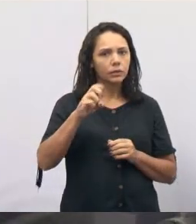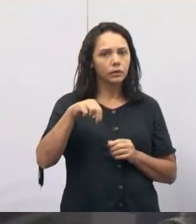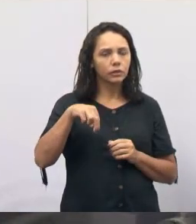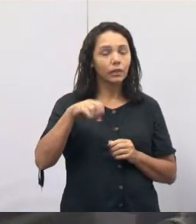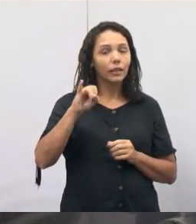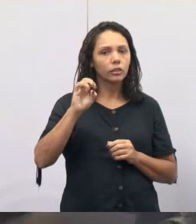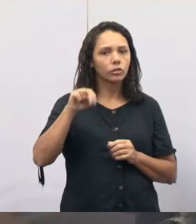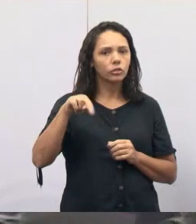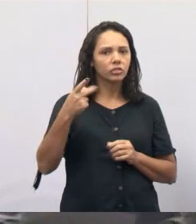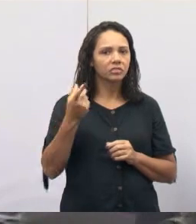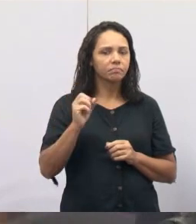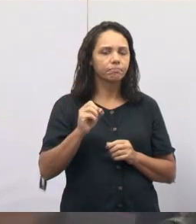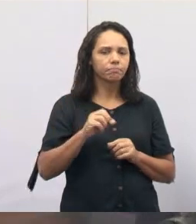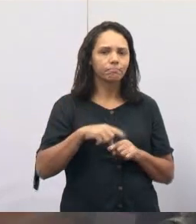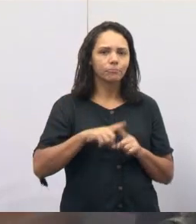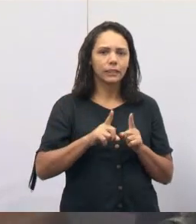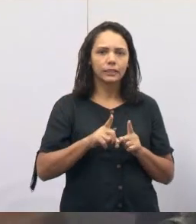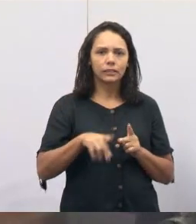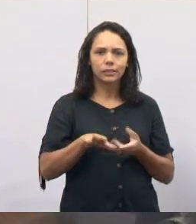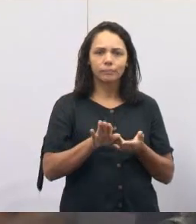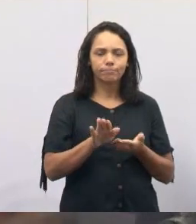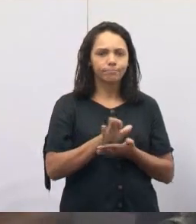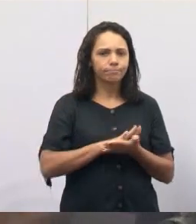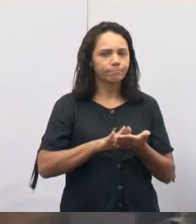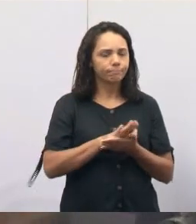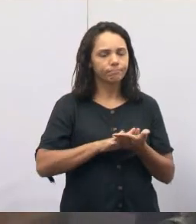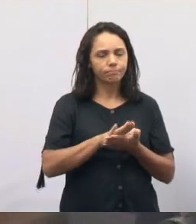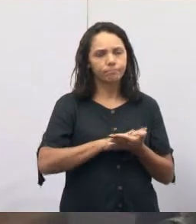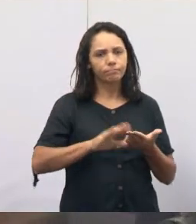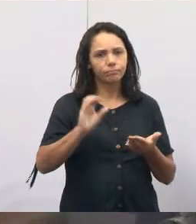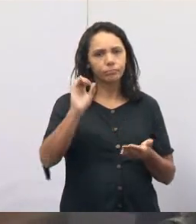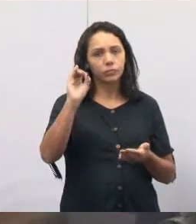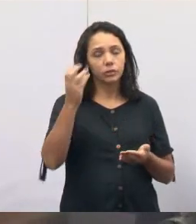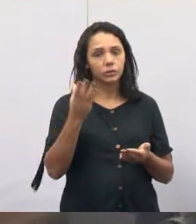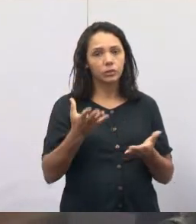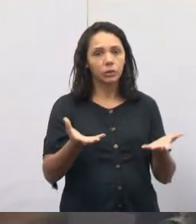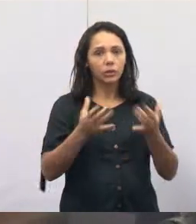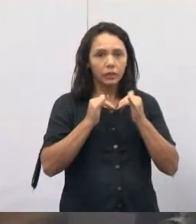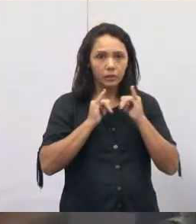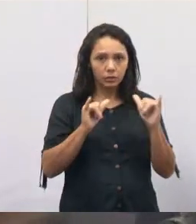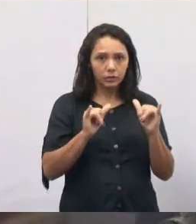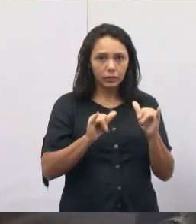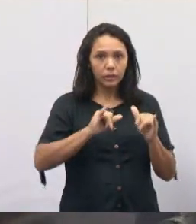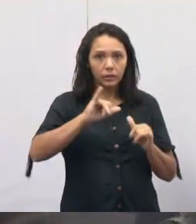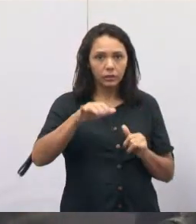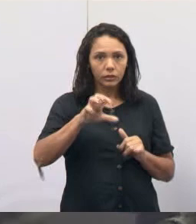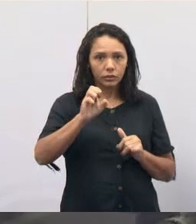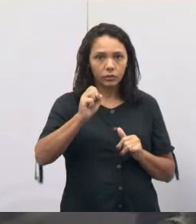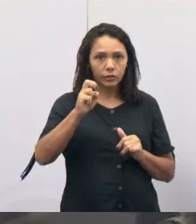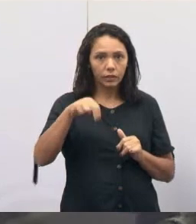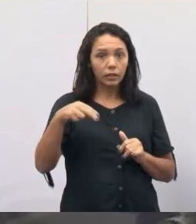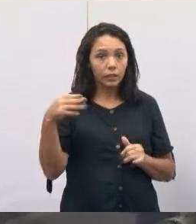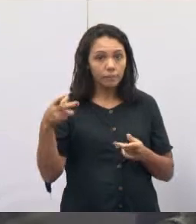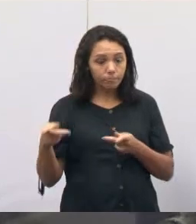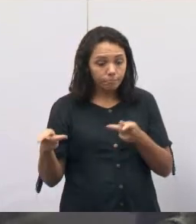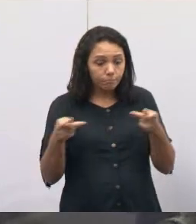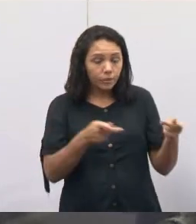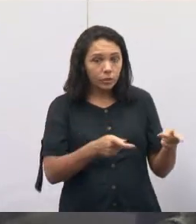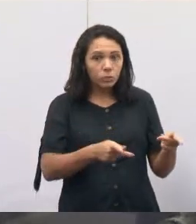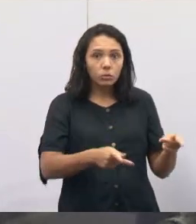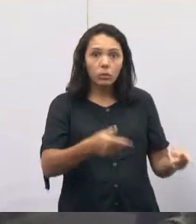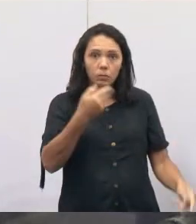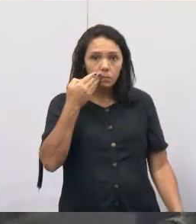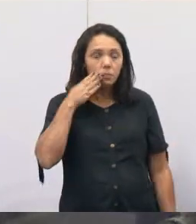também. Agora eu quero, ô Jean, eu quero dizer a você que você esteve no local, você falou que ali ia